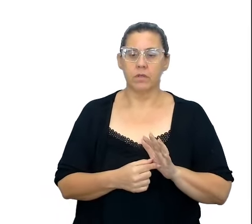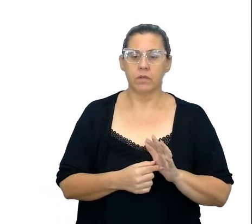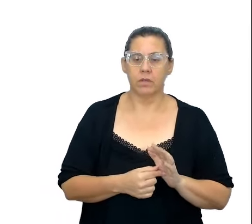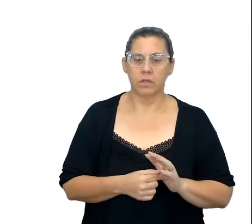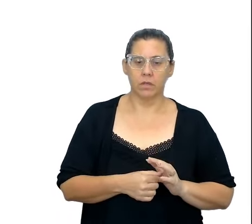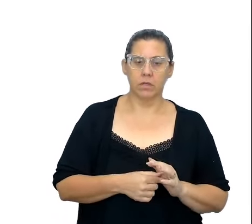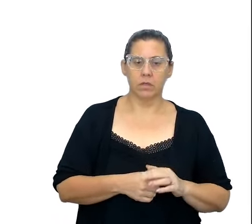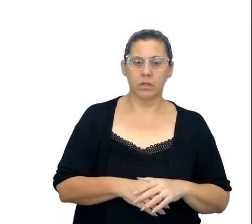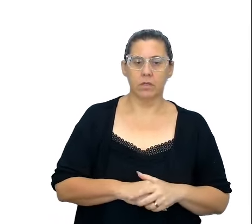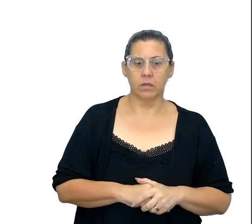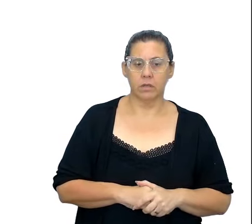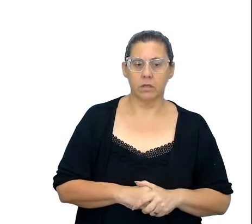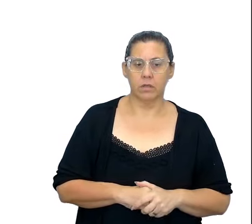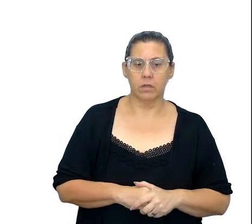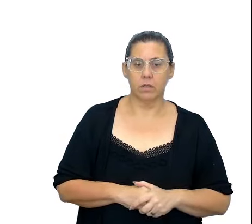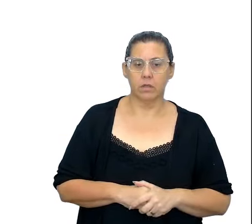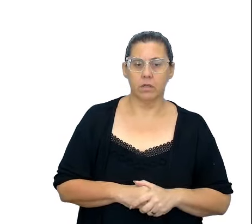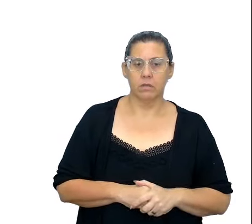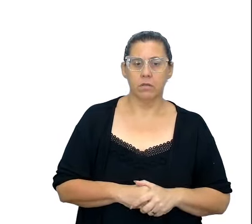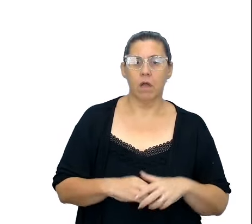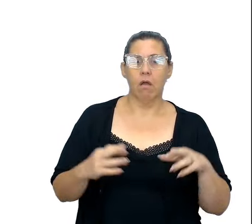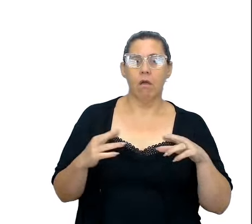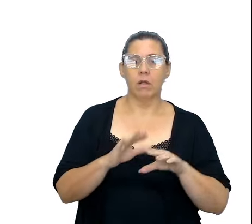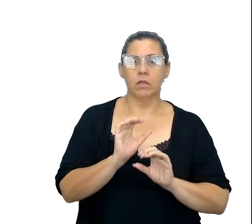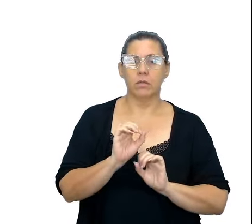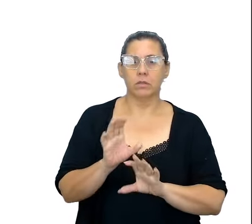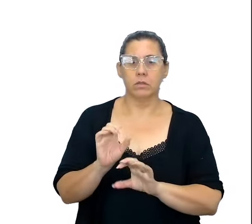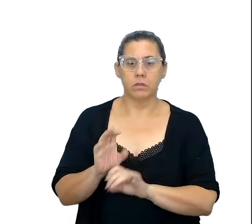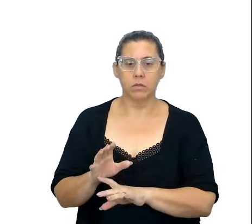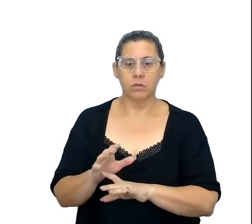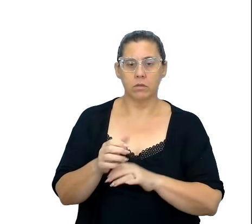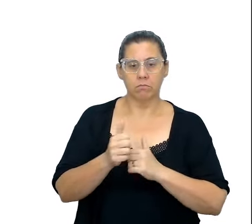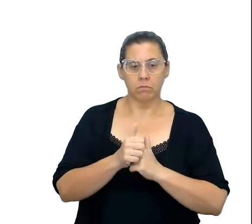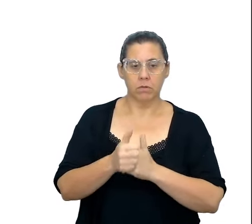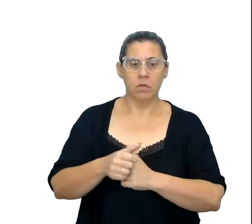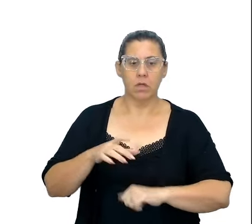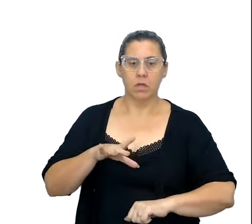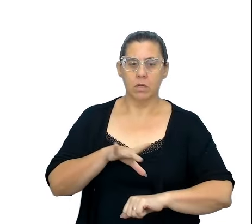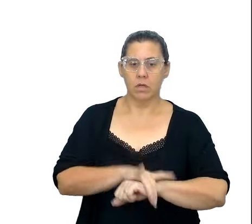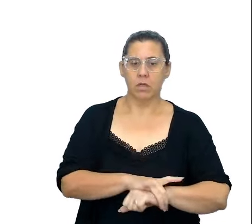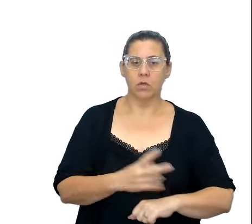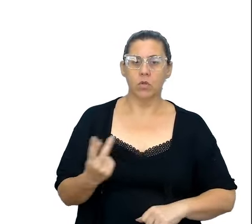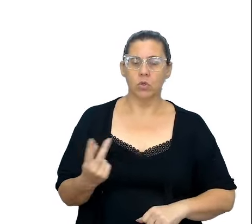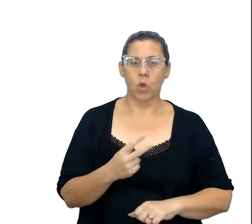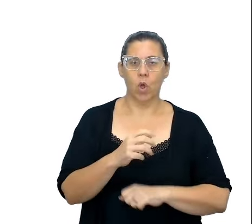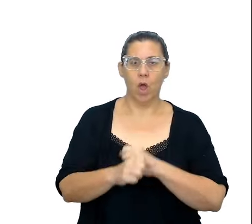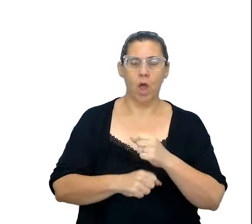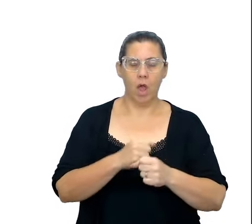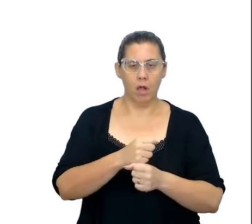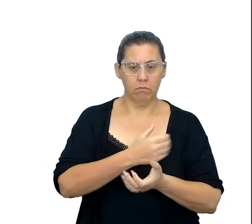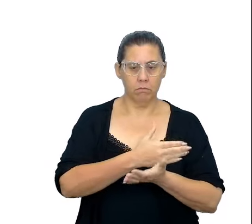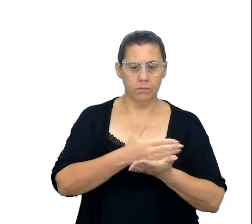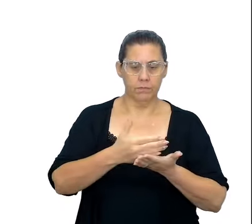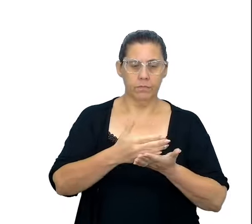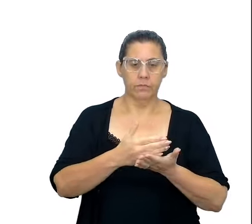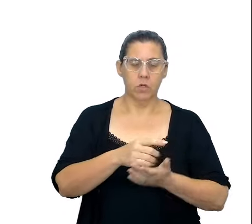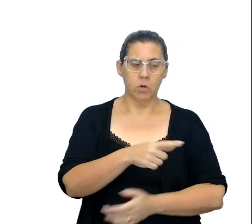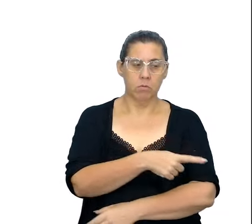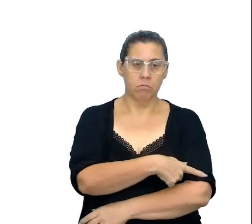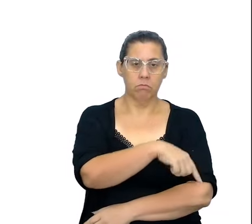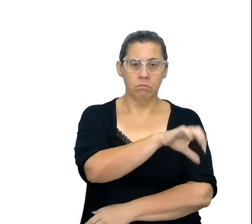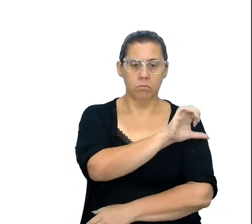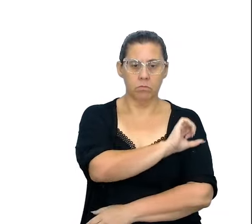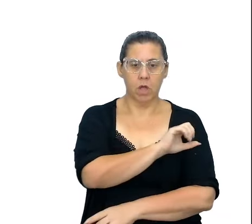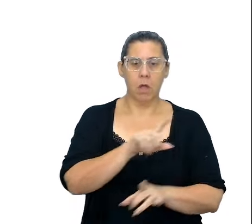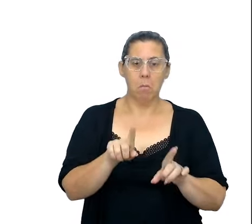ensino orienta para que se garanta, não somente nos 2 primeiros anos do ensino fundamental, mas também